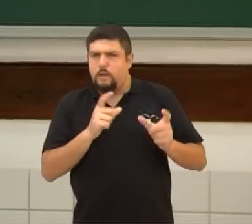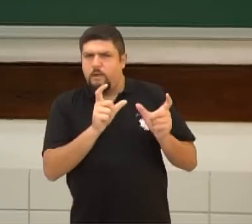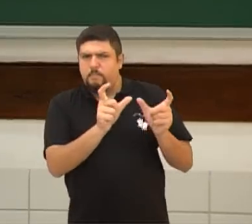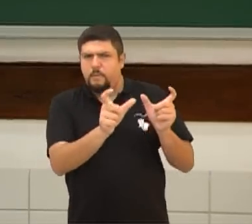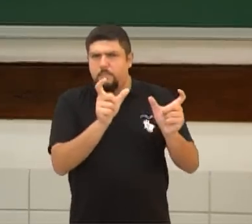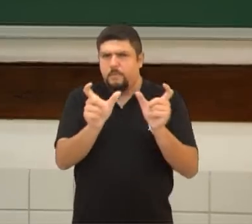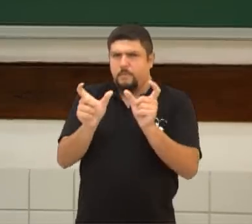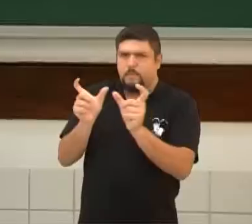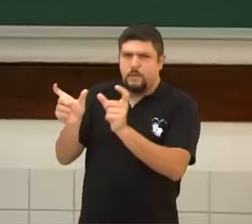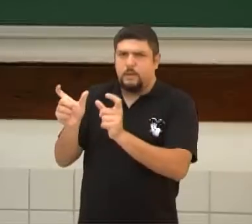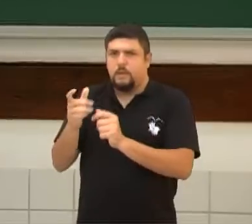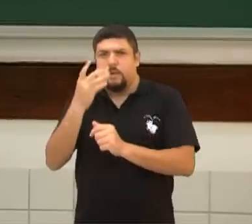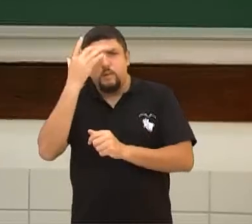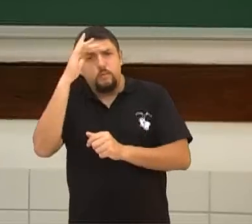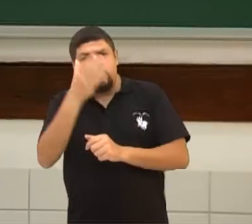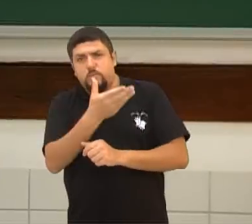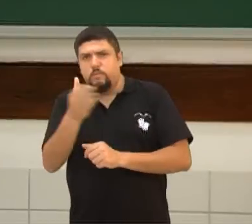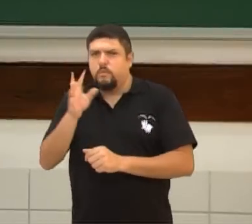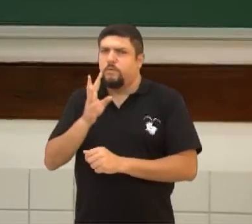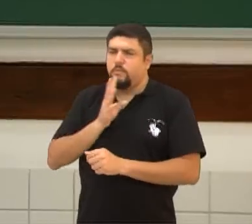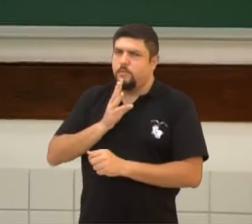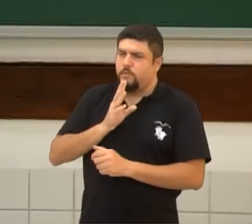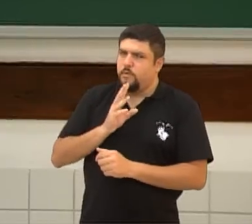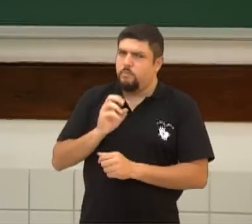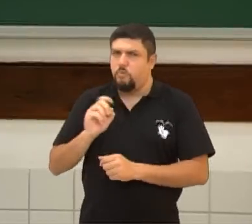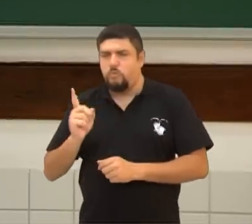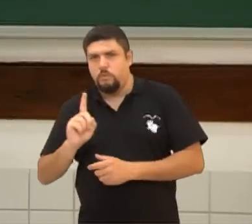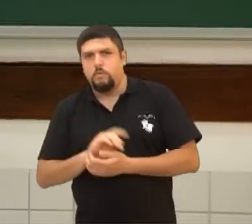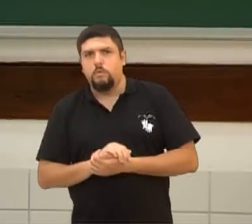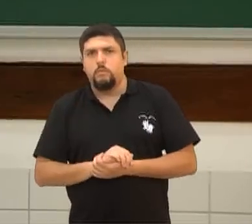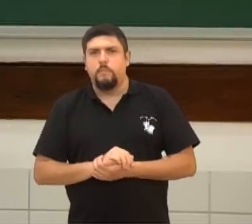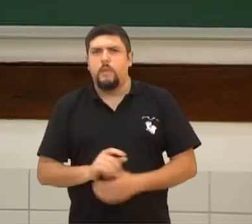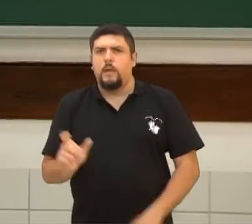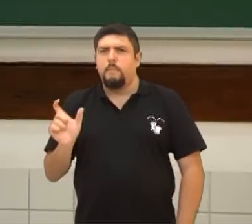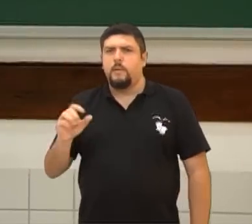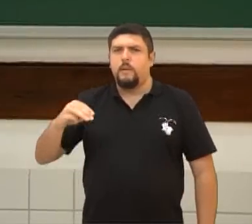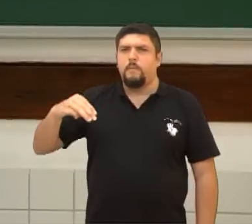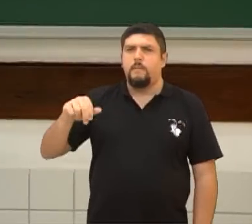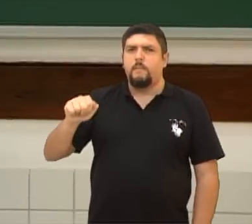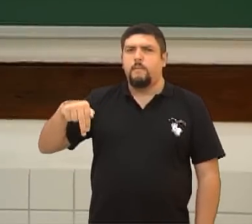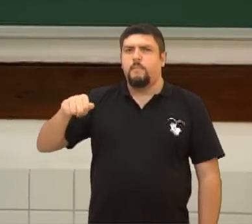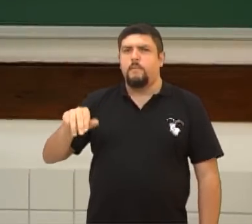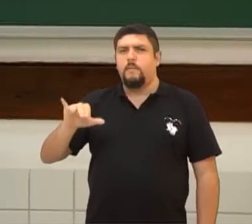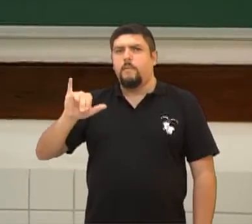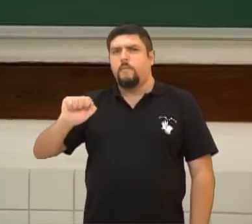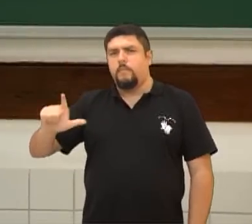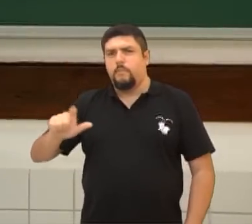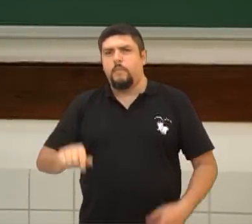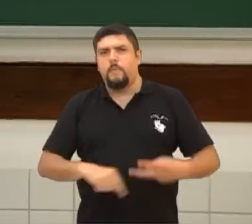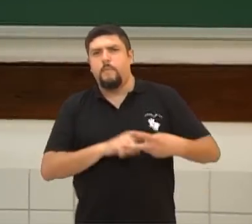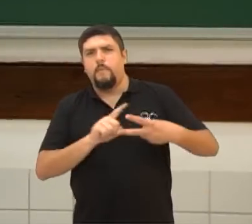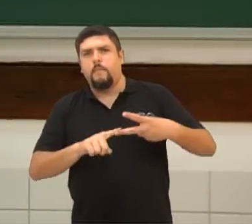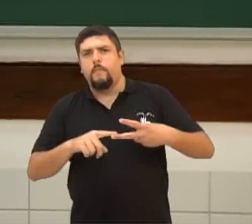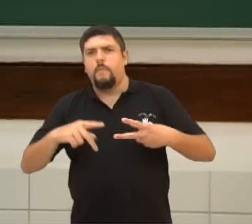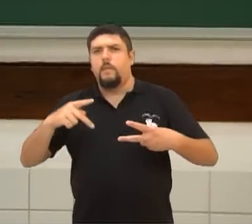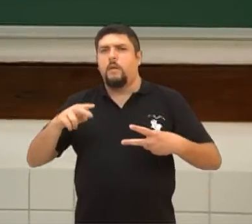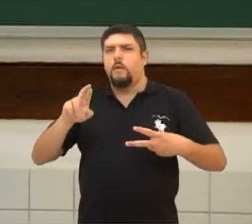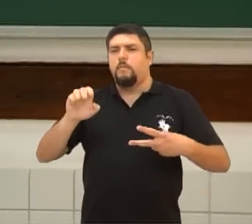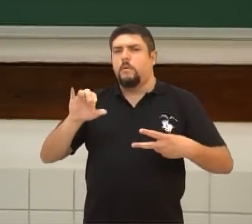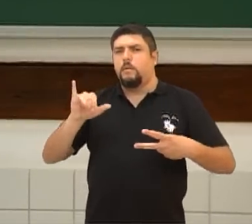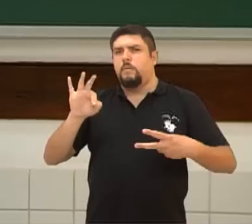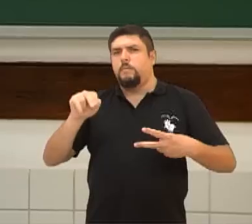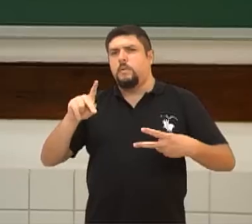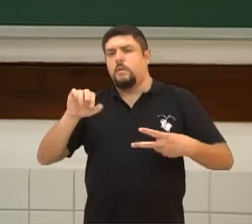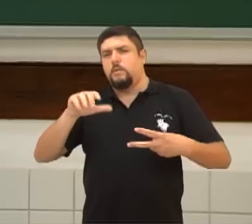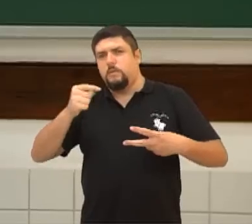ali no texto que eu não sei se vocês conhecem, tá? Palavra manancial, palavra precipitação e a